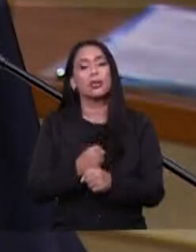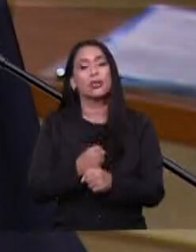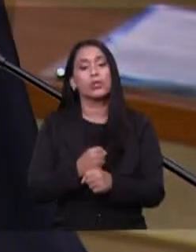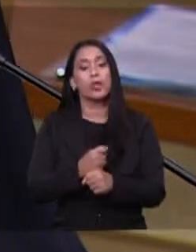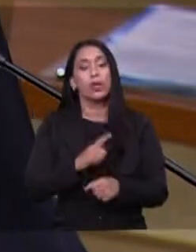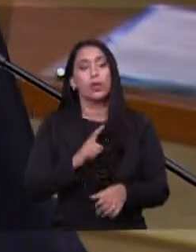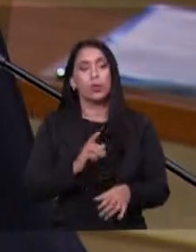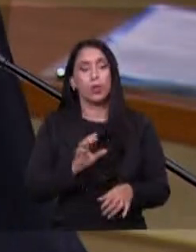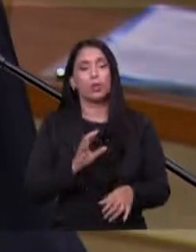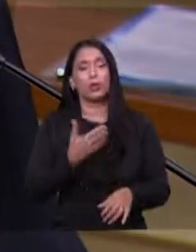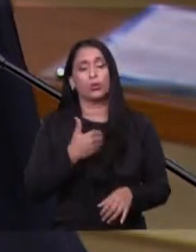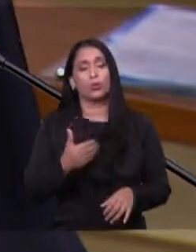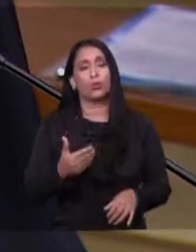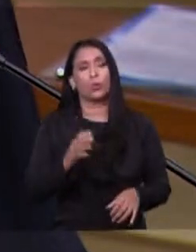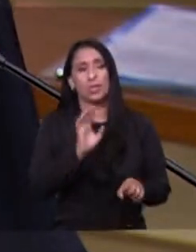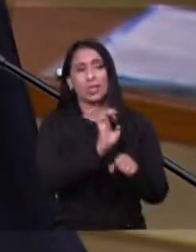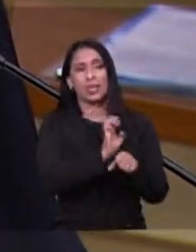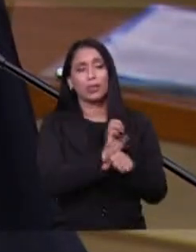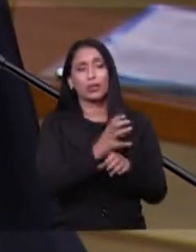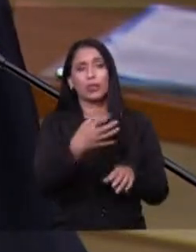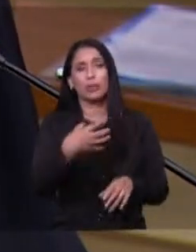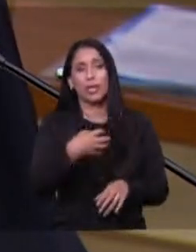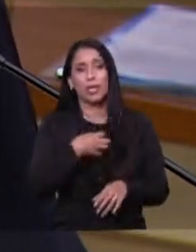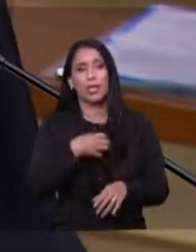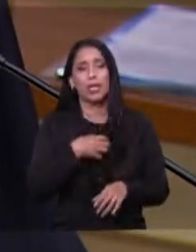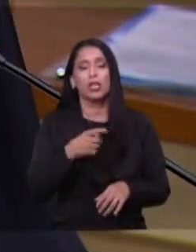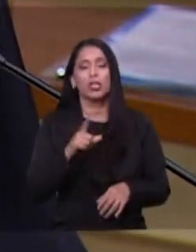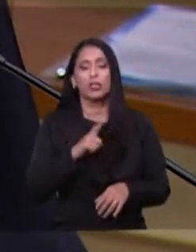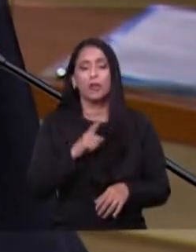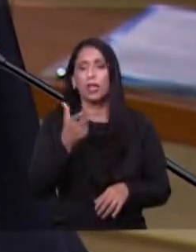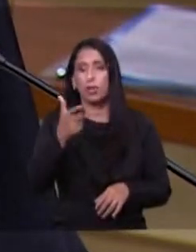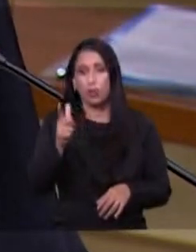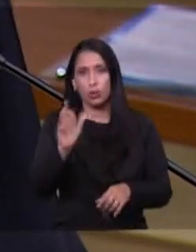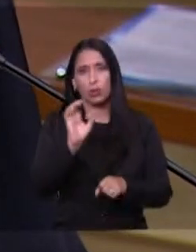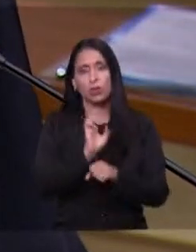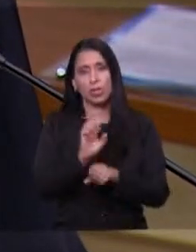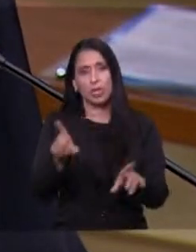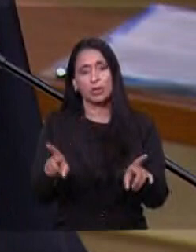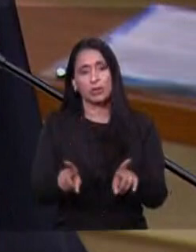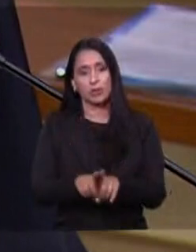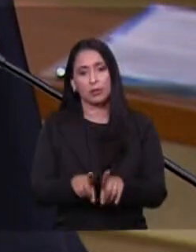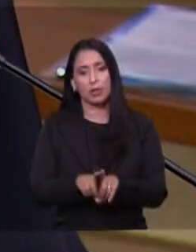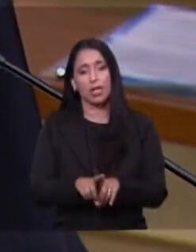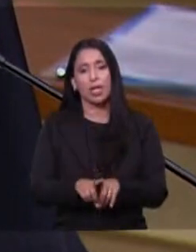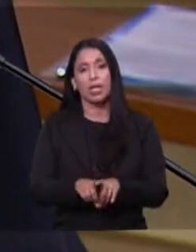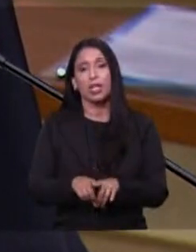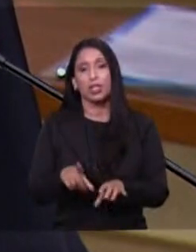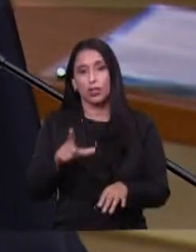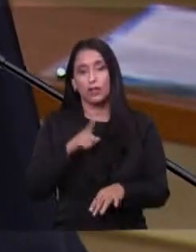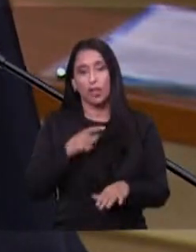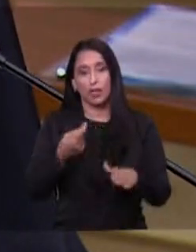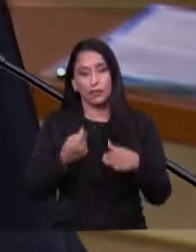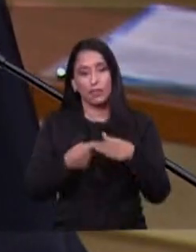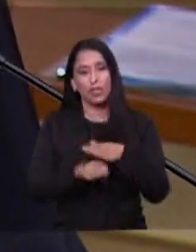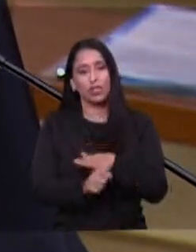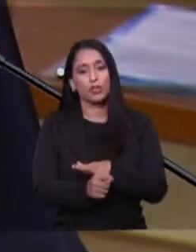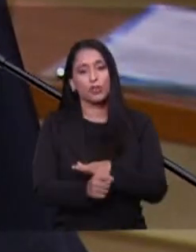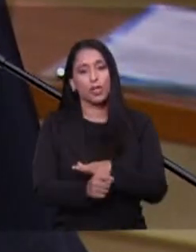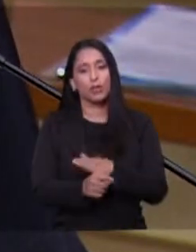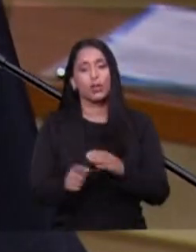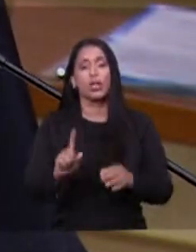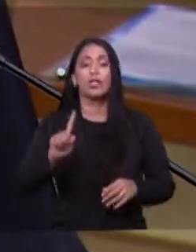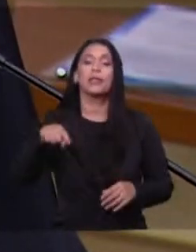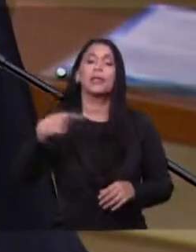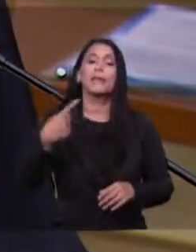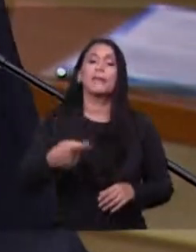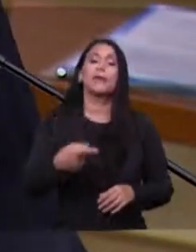o Estado da Bahia receber, e ao espelho dele, todos os outros que avançarem nessa legislação receber um investimento, venha uma